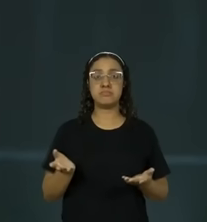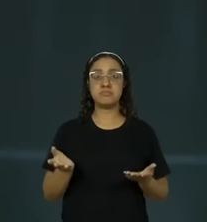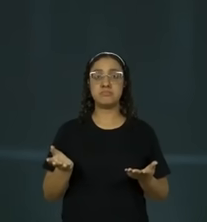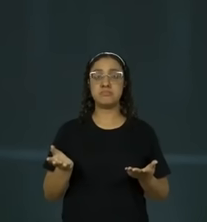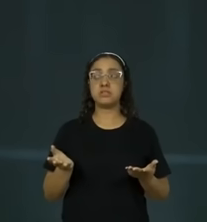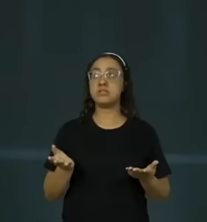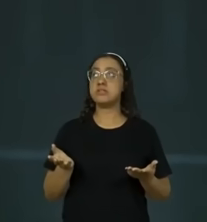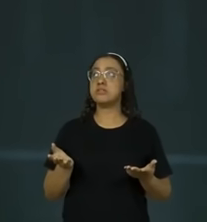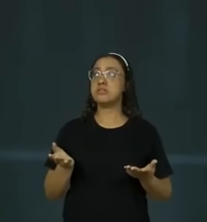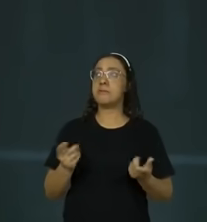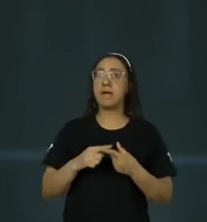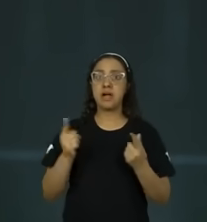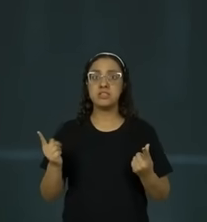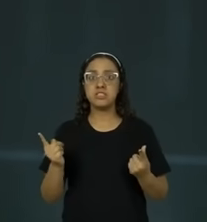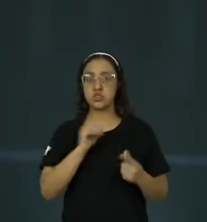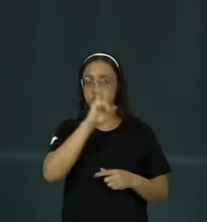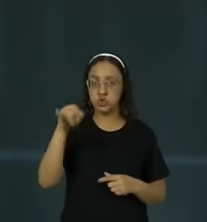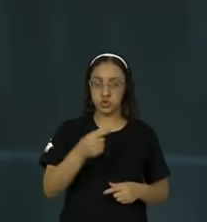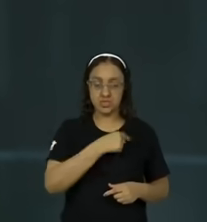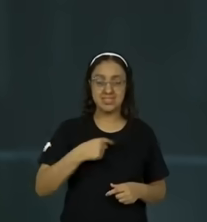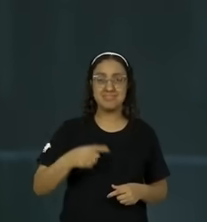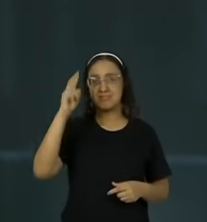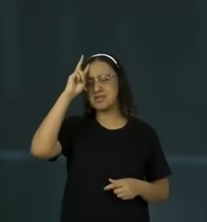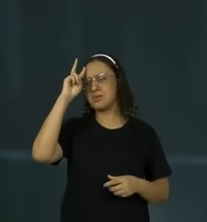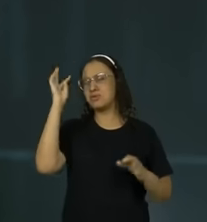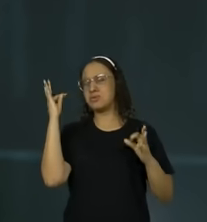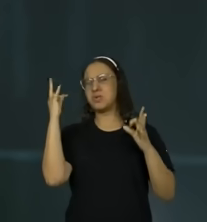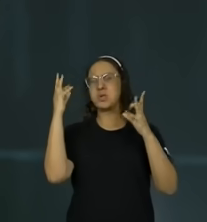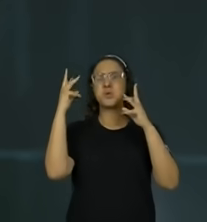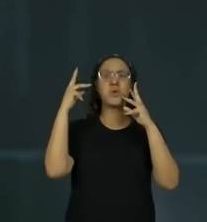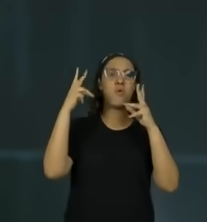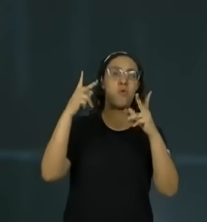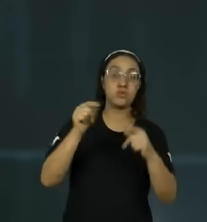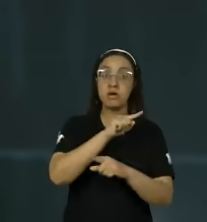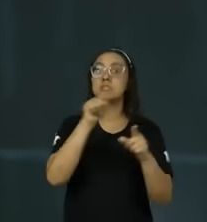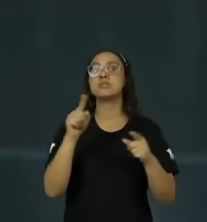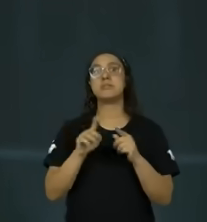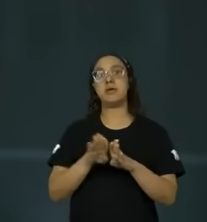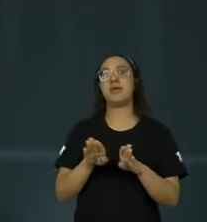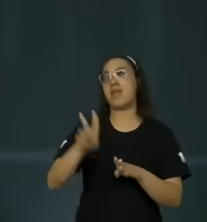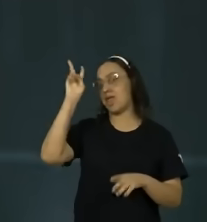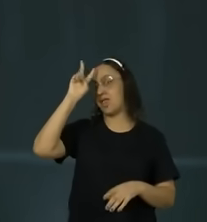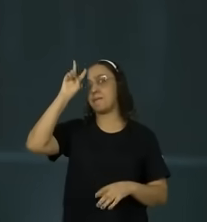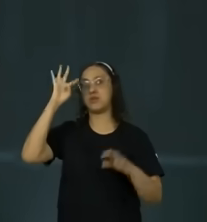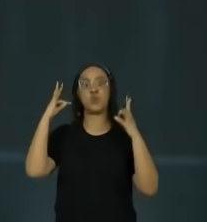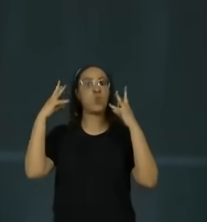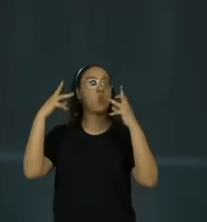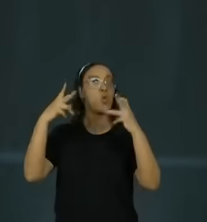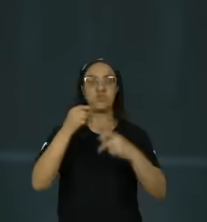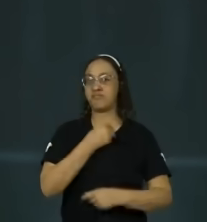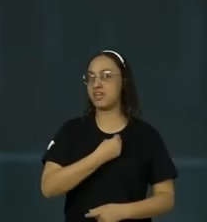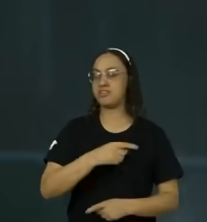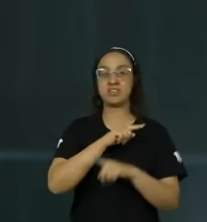memória, e José tem memórias. Ele tem memórias, você tem memórias. Você sabe como foi chegar